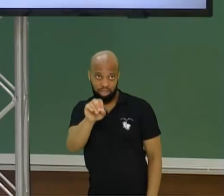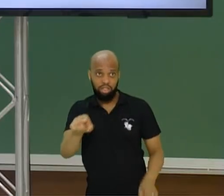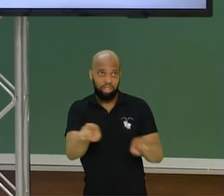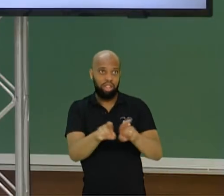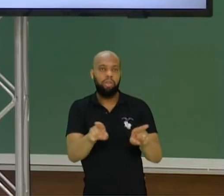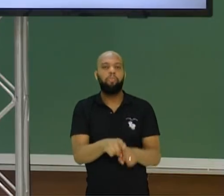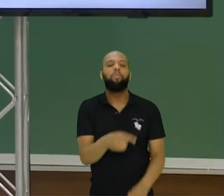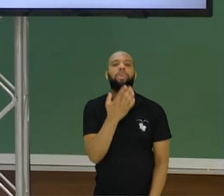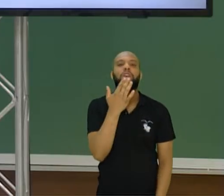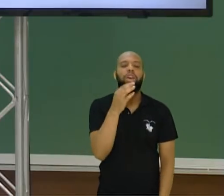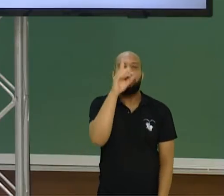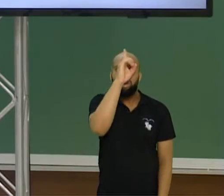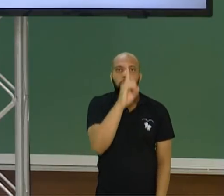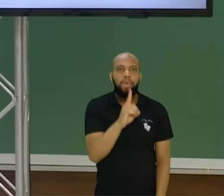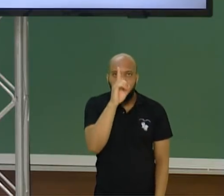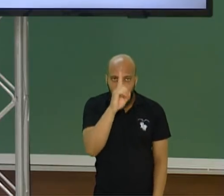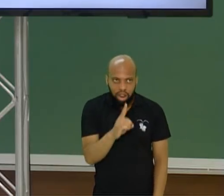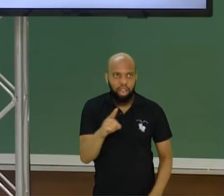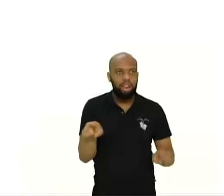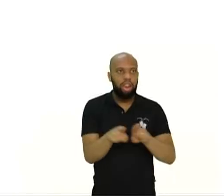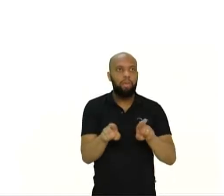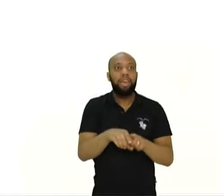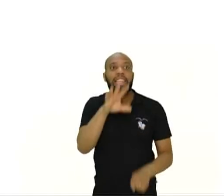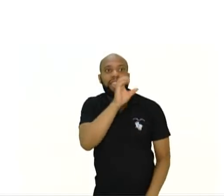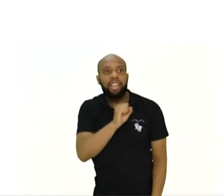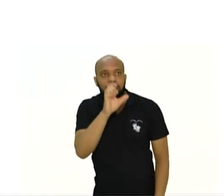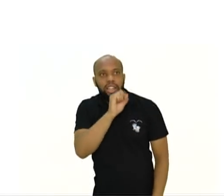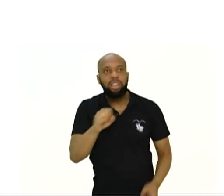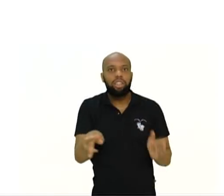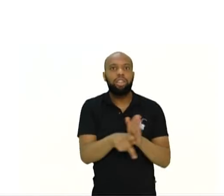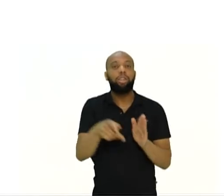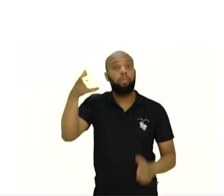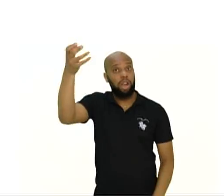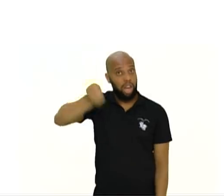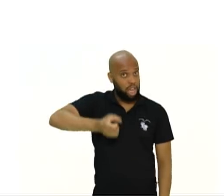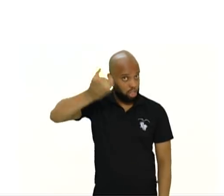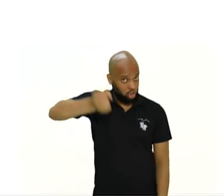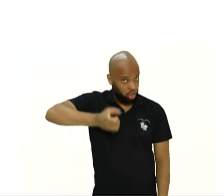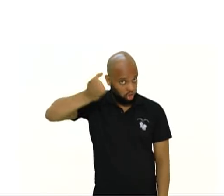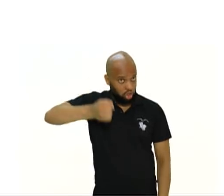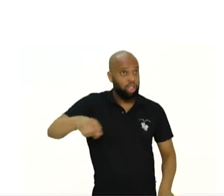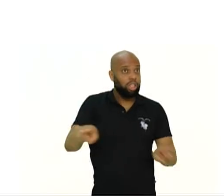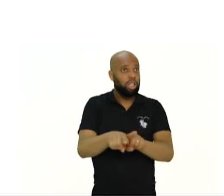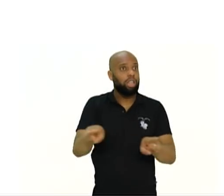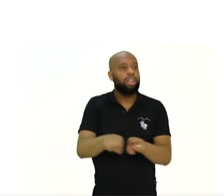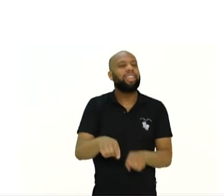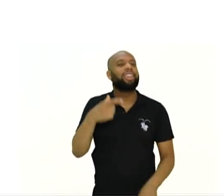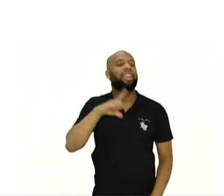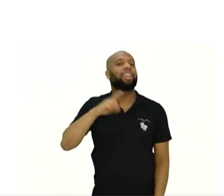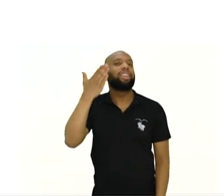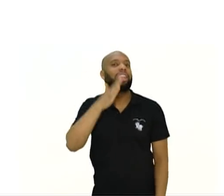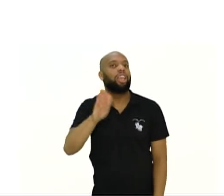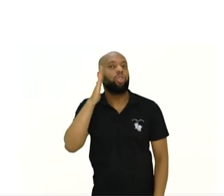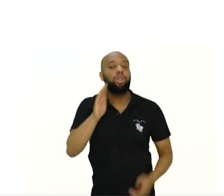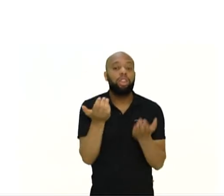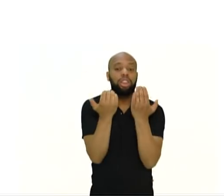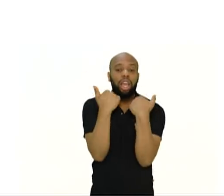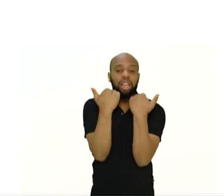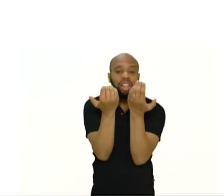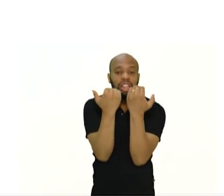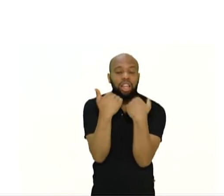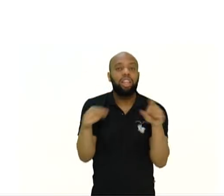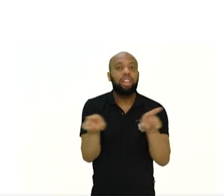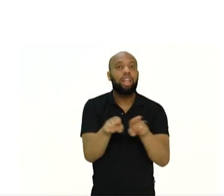cor amarela. Em laranja nós vamos ter o cinturão do leite, aqui em azul o cinturão do milho,